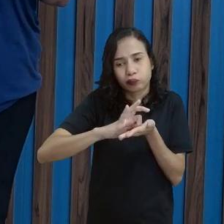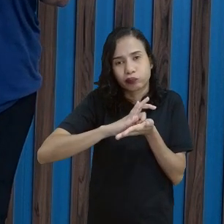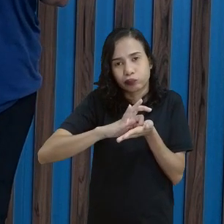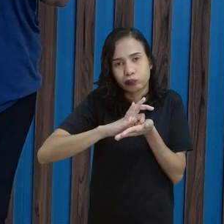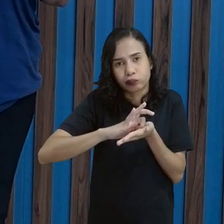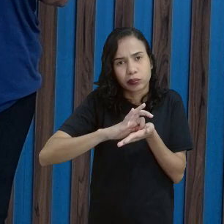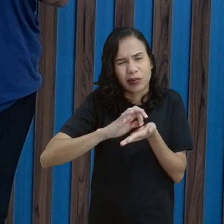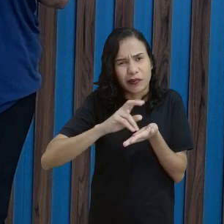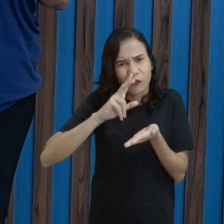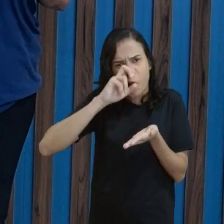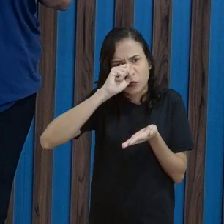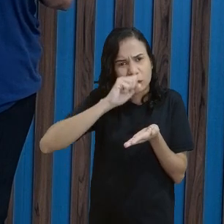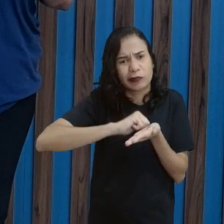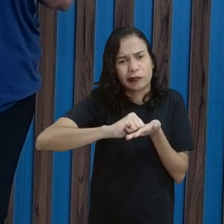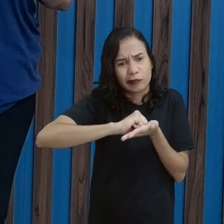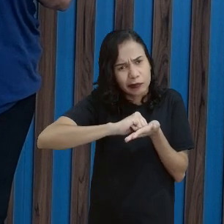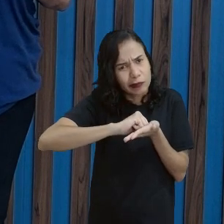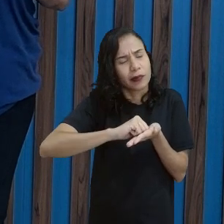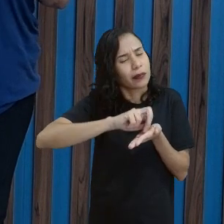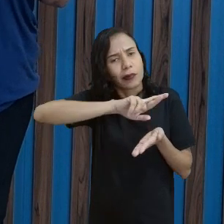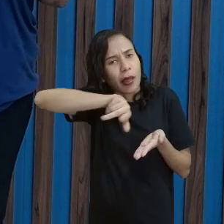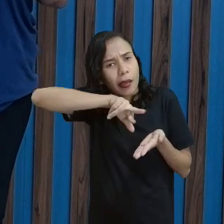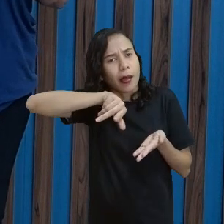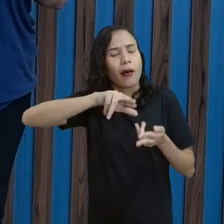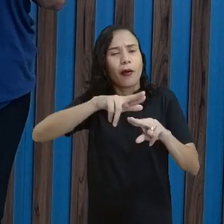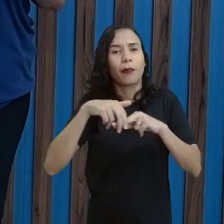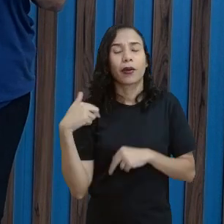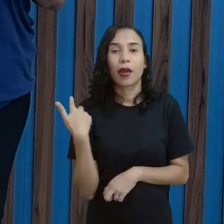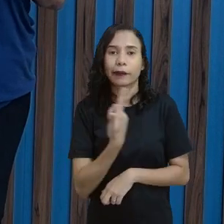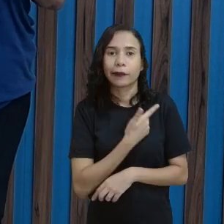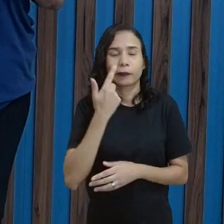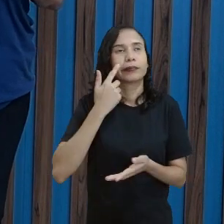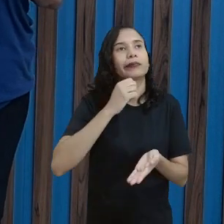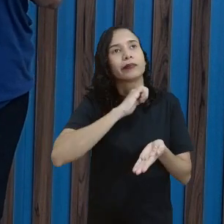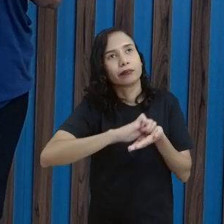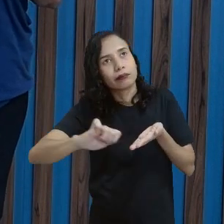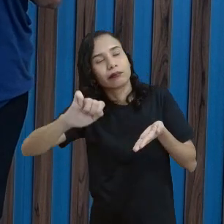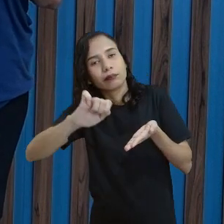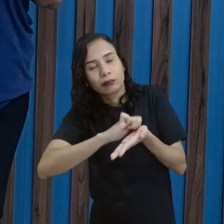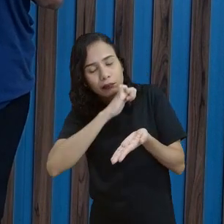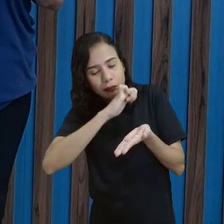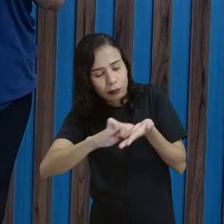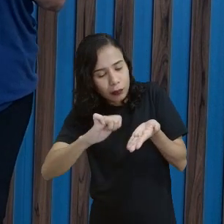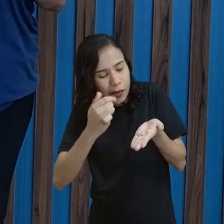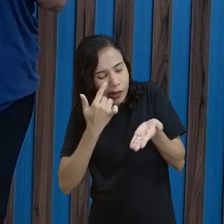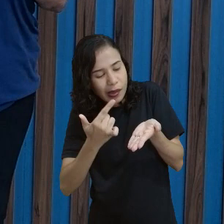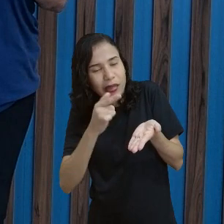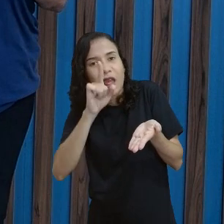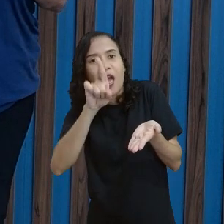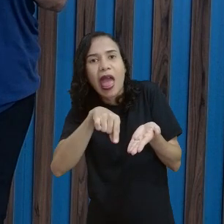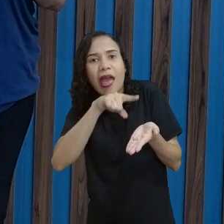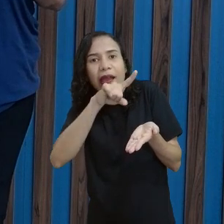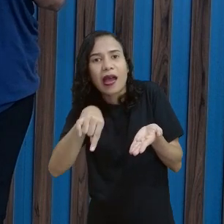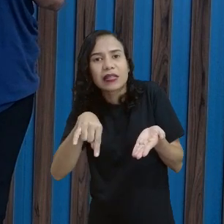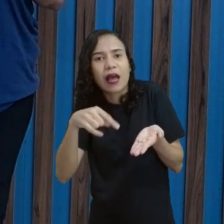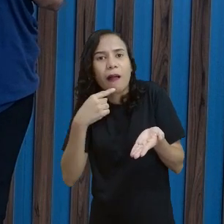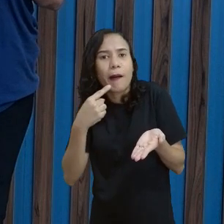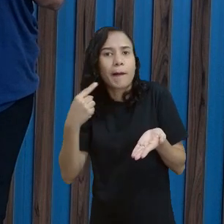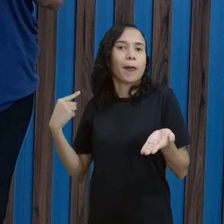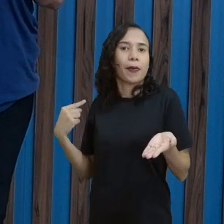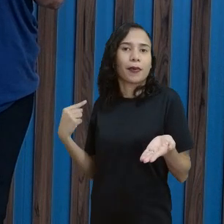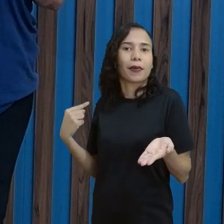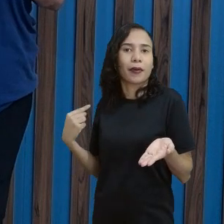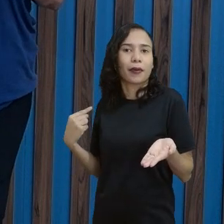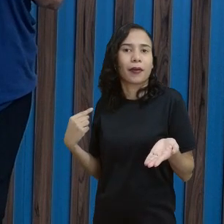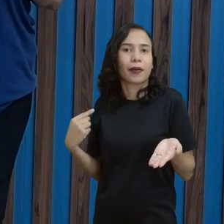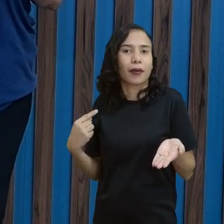não é para passar para lá e para cá, não. Por quê? Quando a gente passa para lá e para cá, a gente vai anular o que a gente já tinha feito a princípio, né?